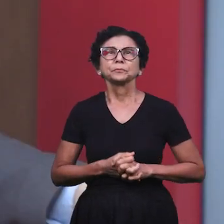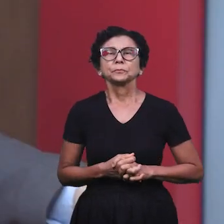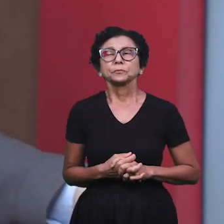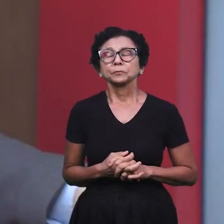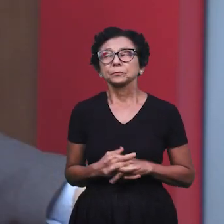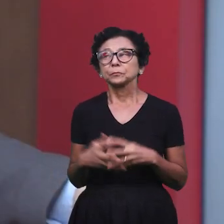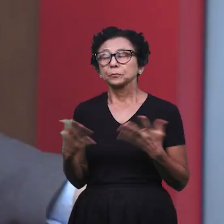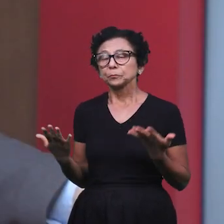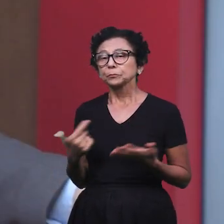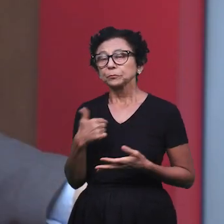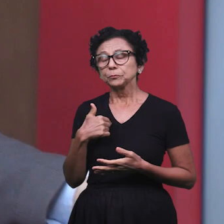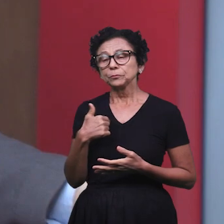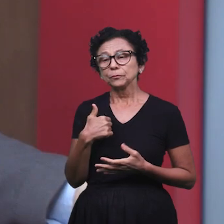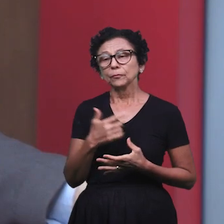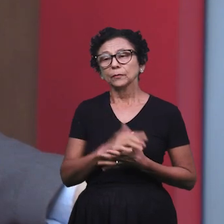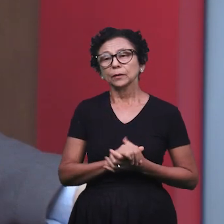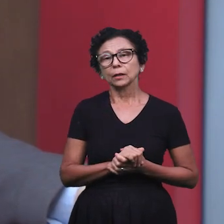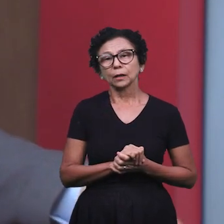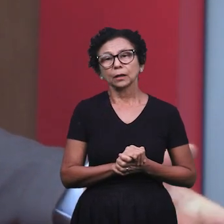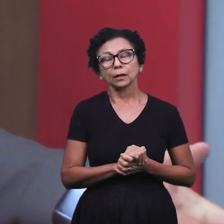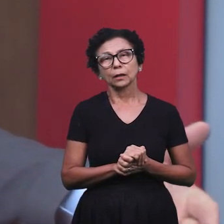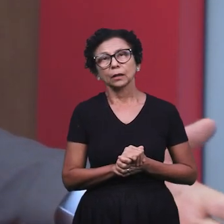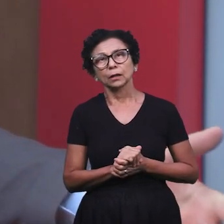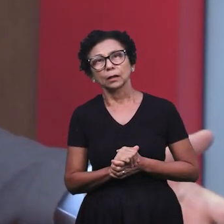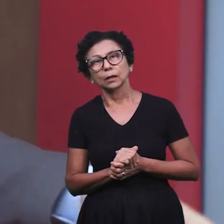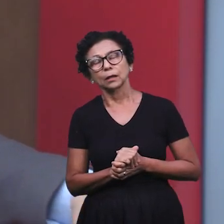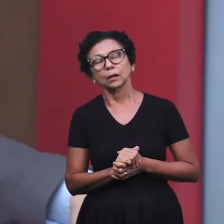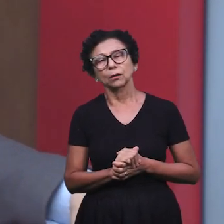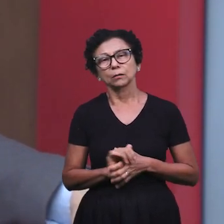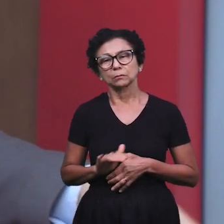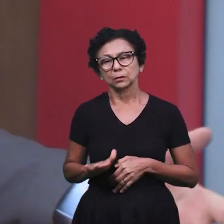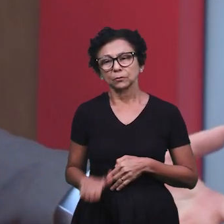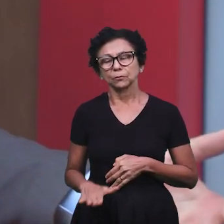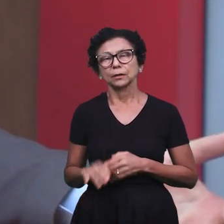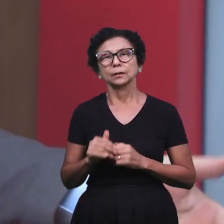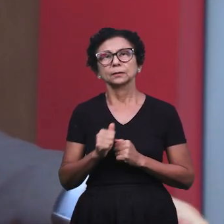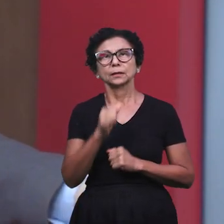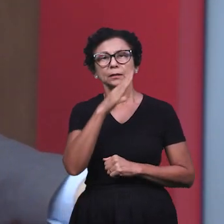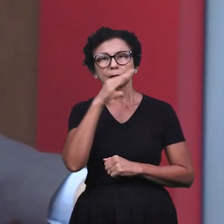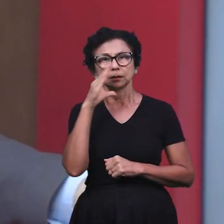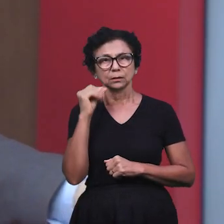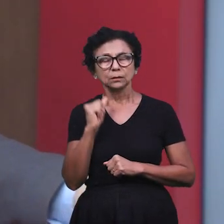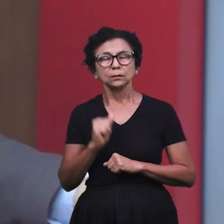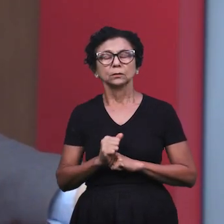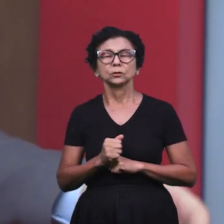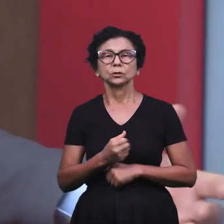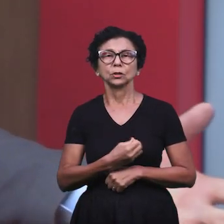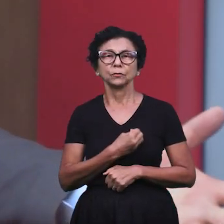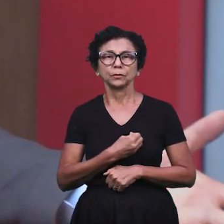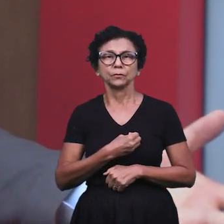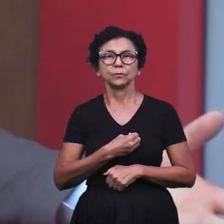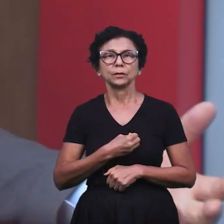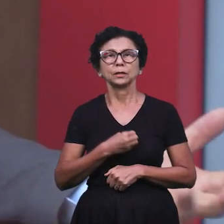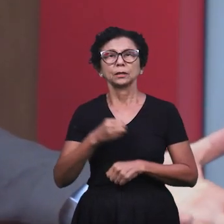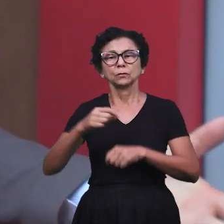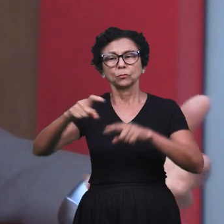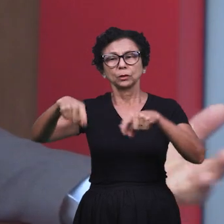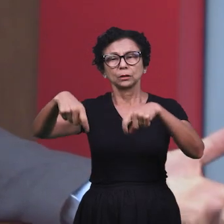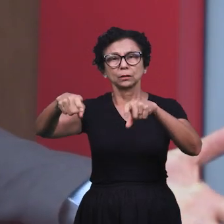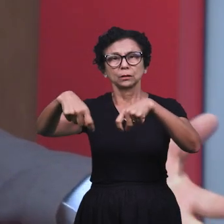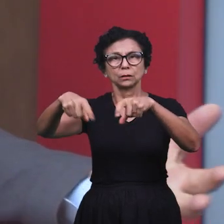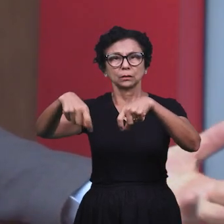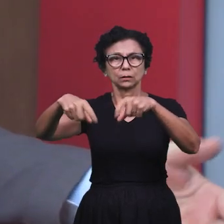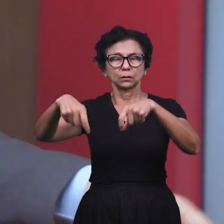Abel, eu sou criado, a minha infância e adolescência foi em cidade do interior. Isso facilita muito,